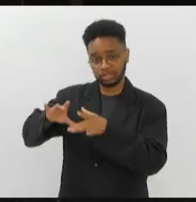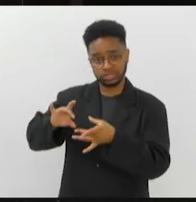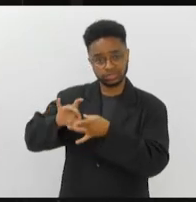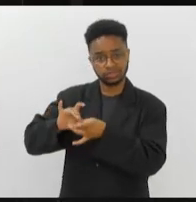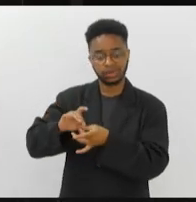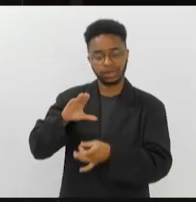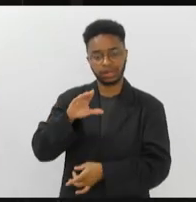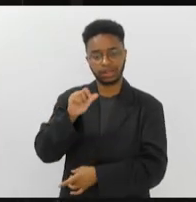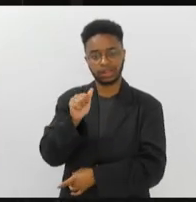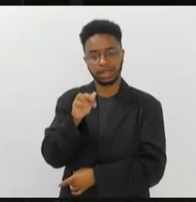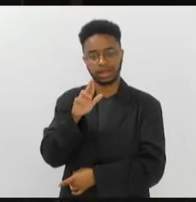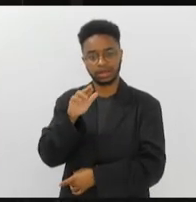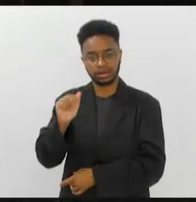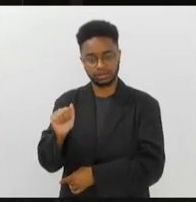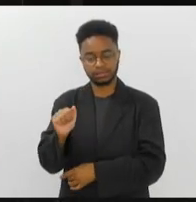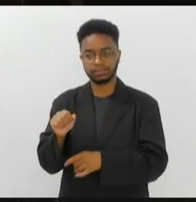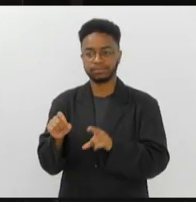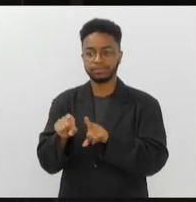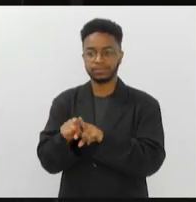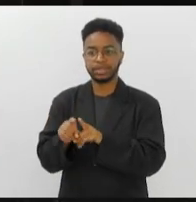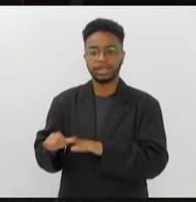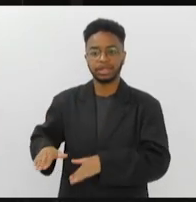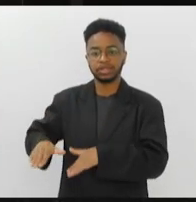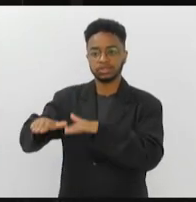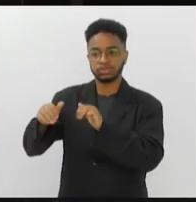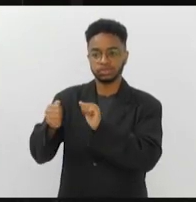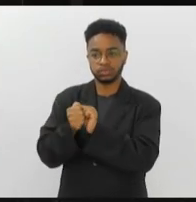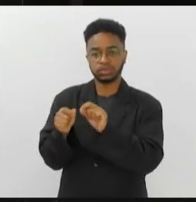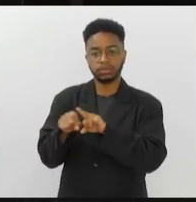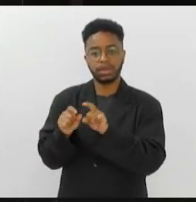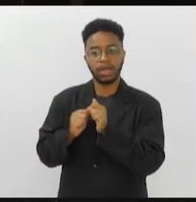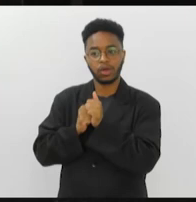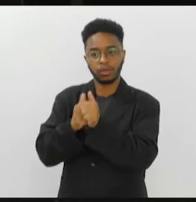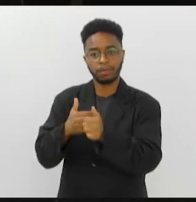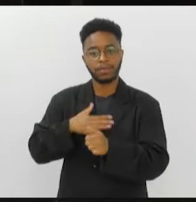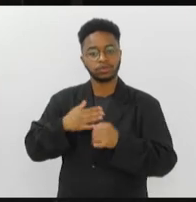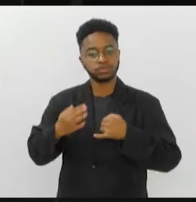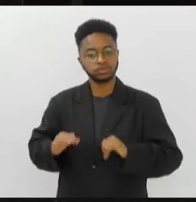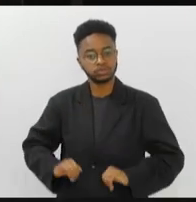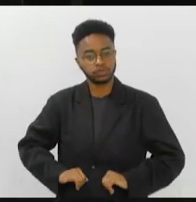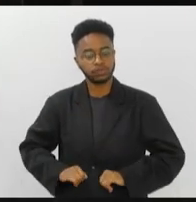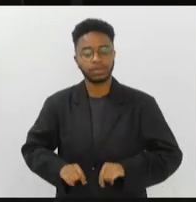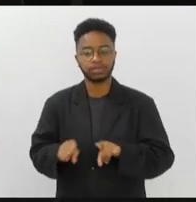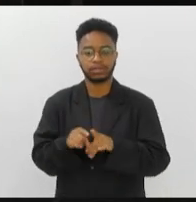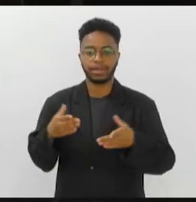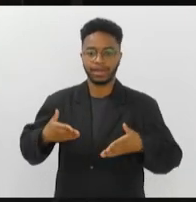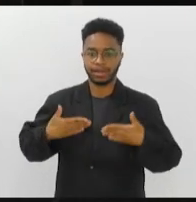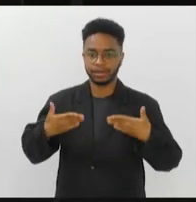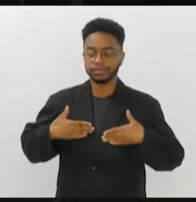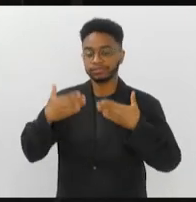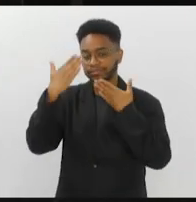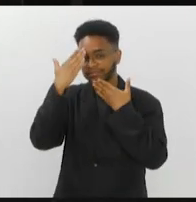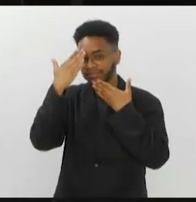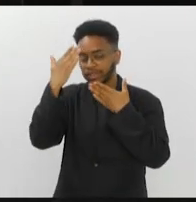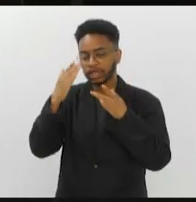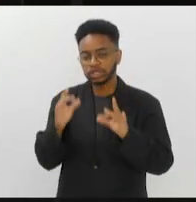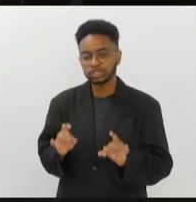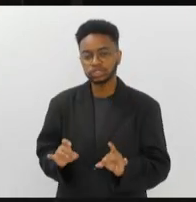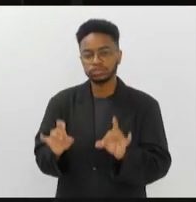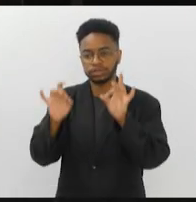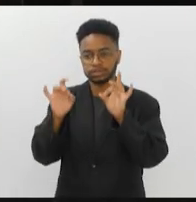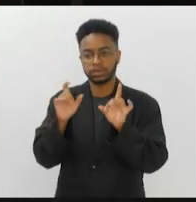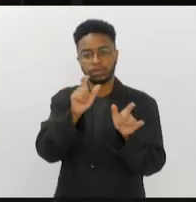Clara, que cresceu comigo e acompanhou minhas dores e alegrias. Agradeço de forma especial